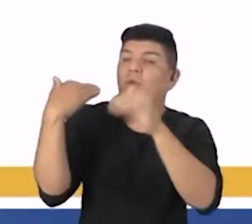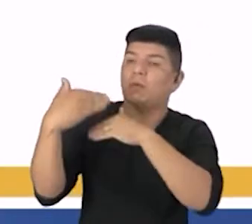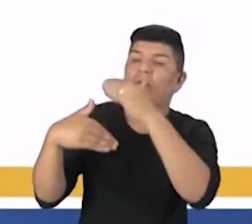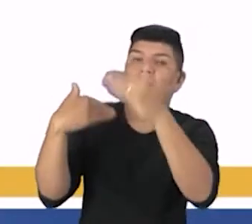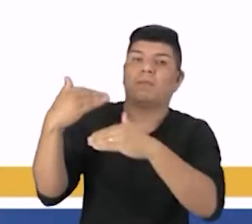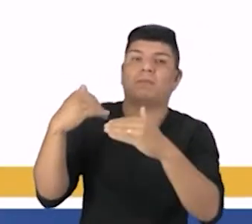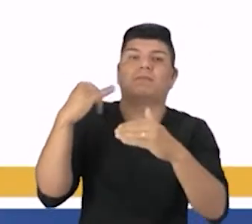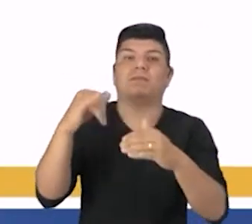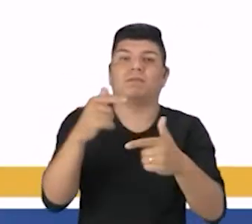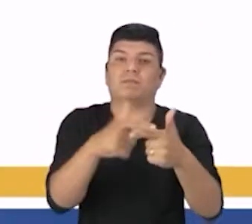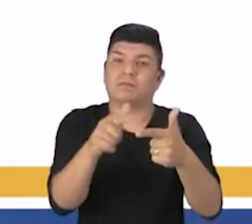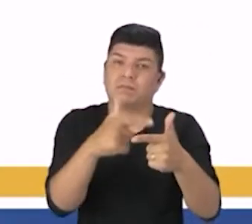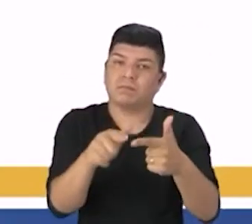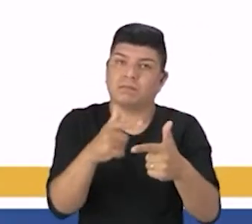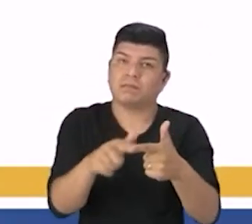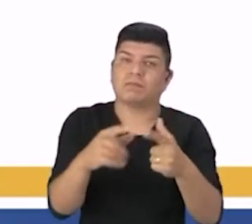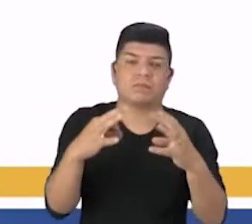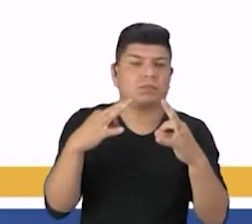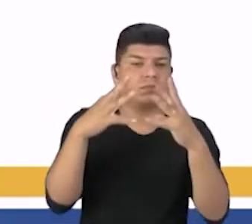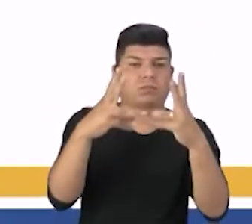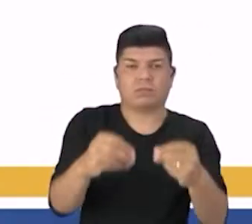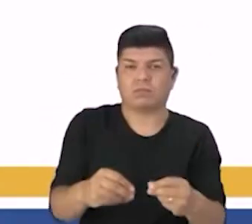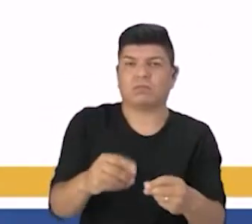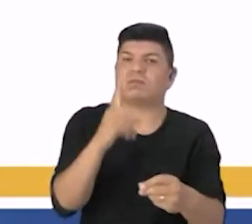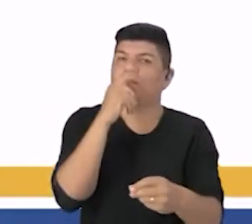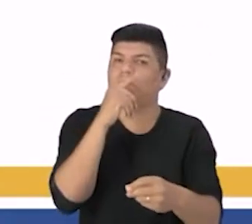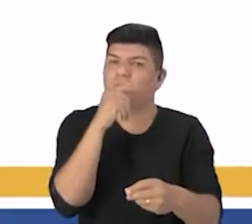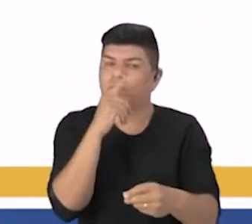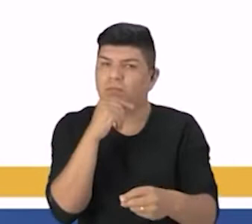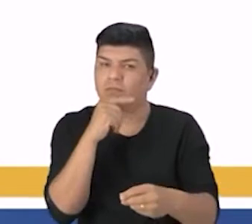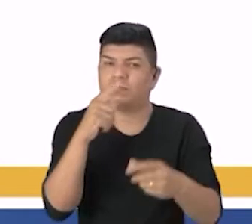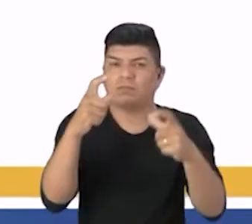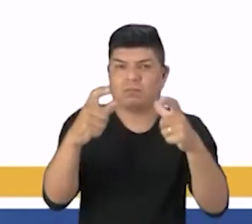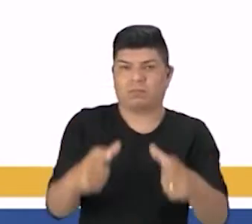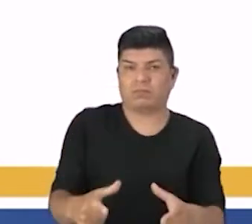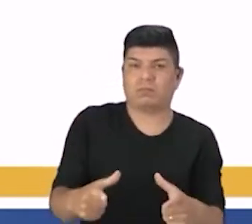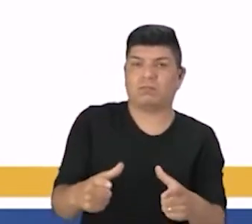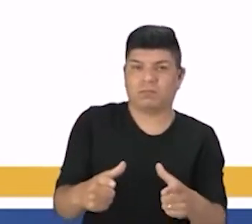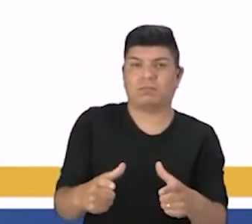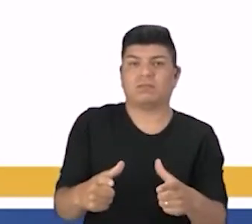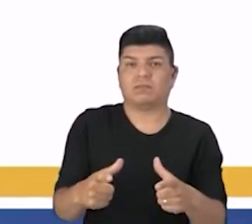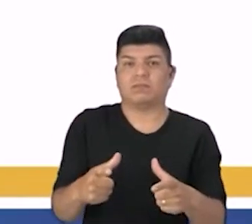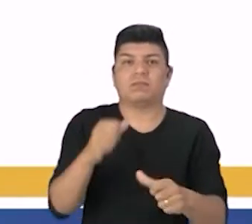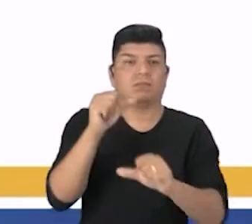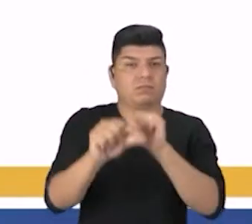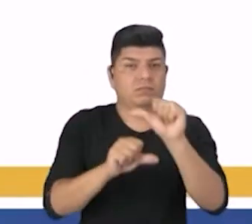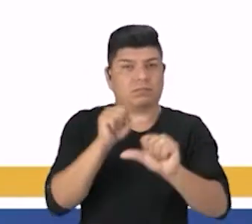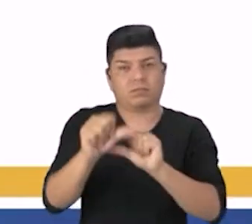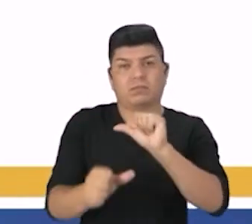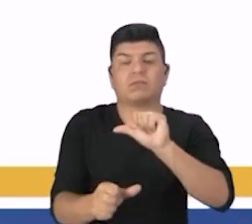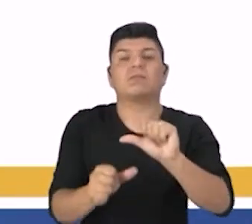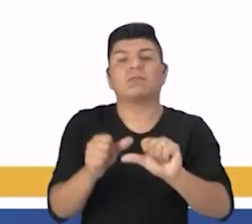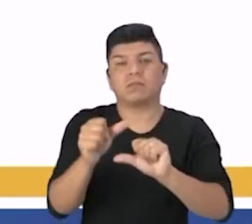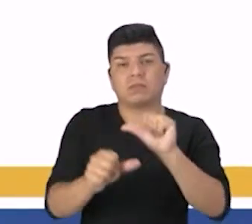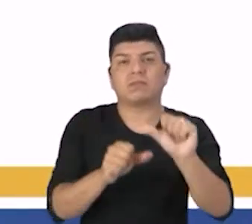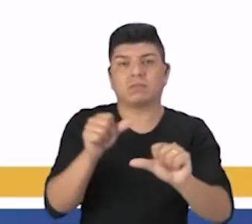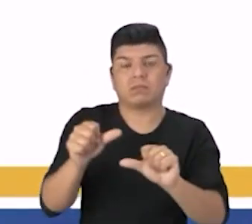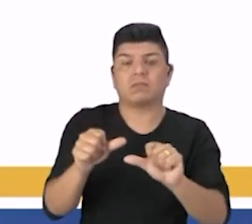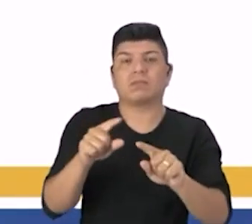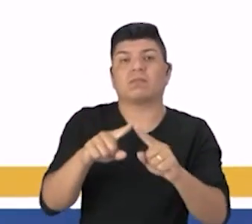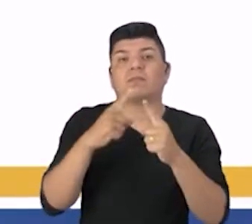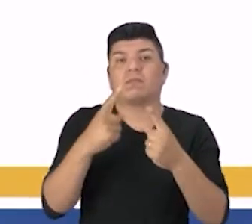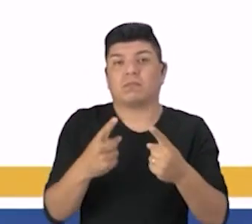desenvolvimento se tem praga ao redor tudo a umidade da do ambiente Então isso é transformar a agricultura